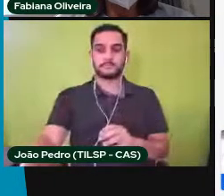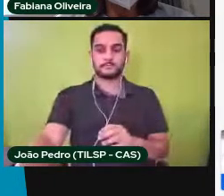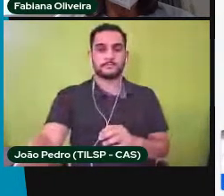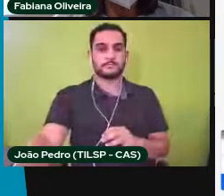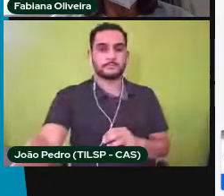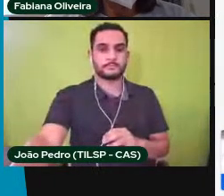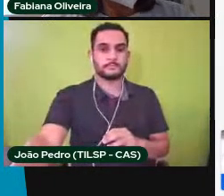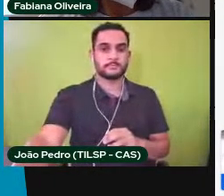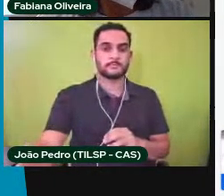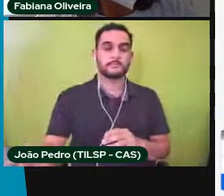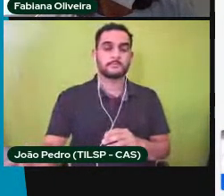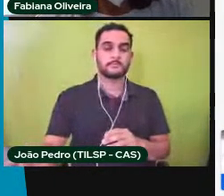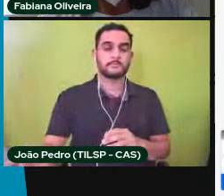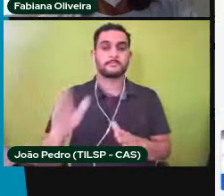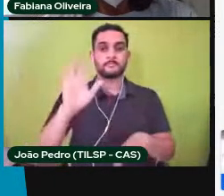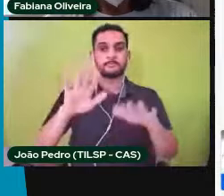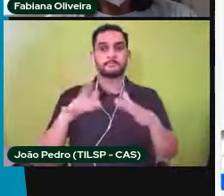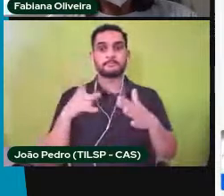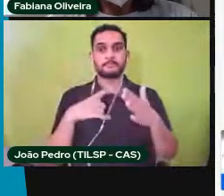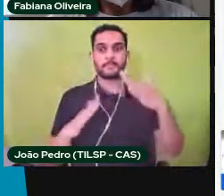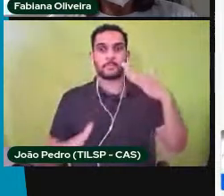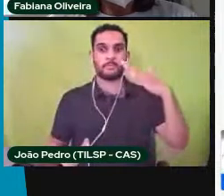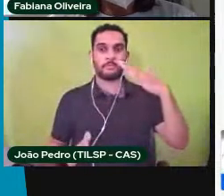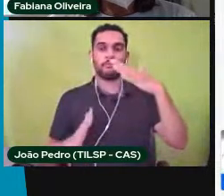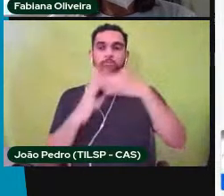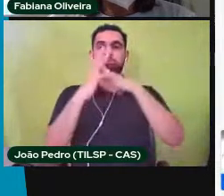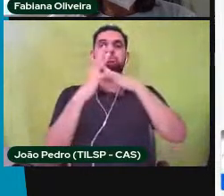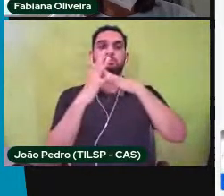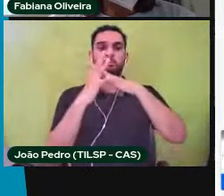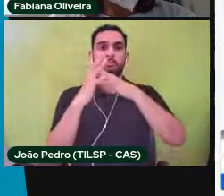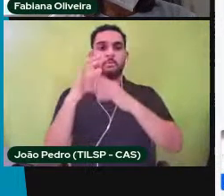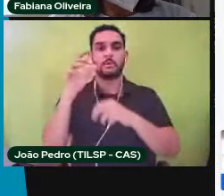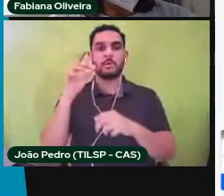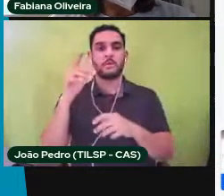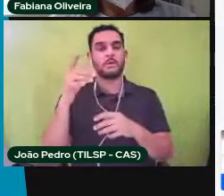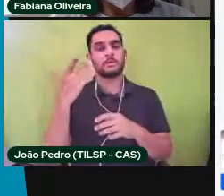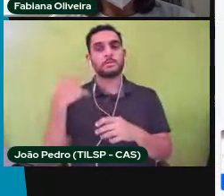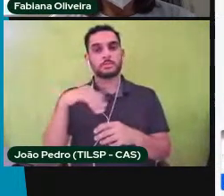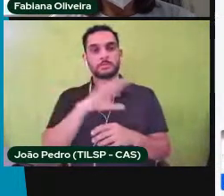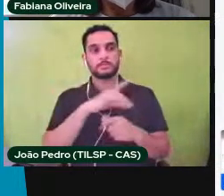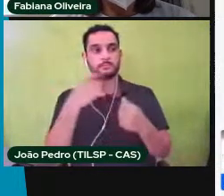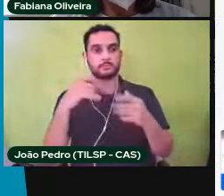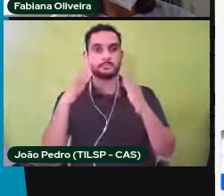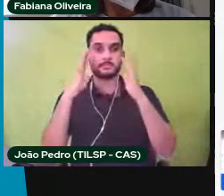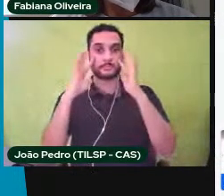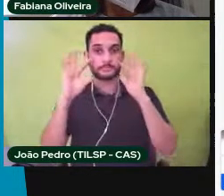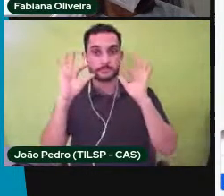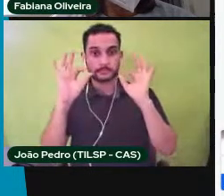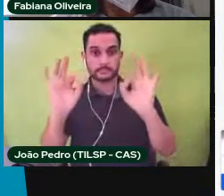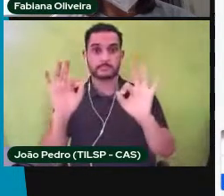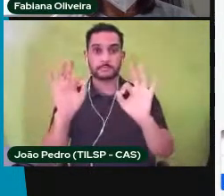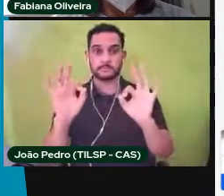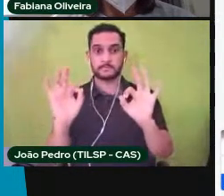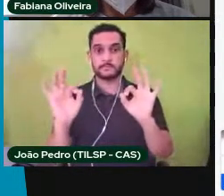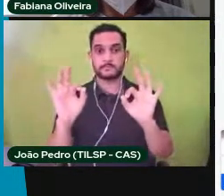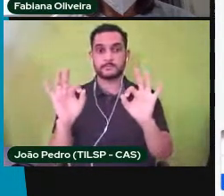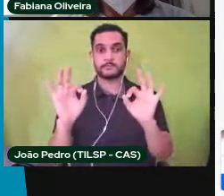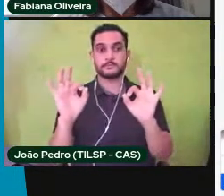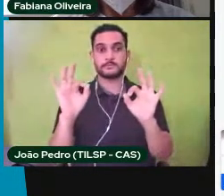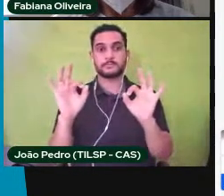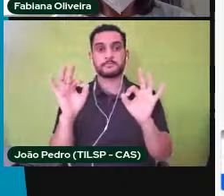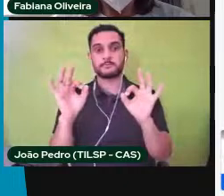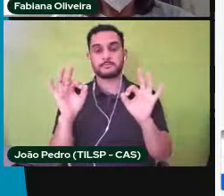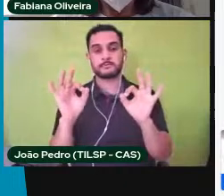nós temos que ser interrompidos, ficarmos atentos e os olhos e ouvidos voltados para as